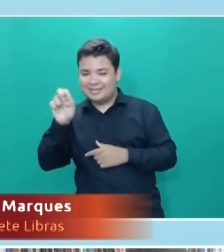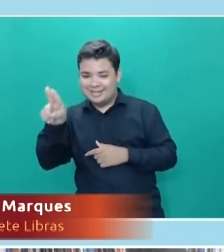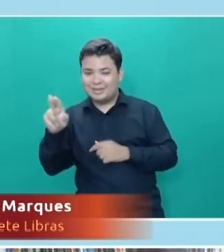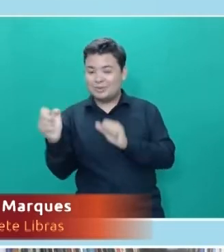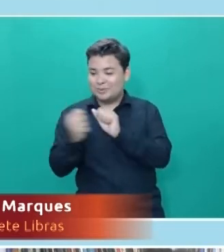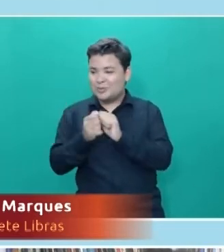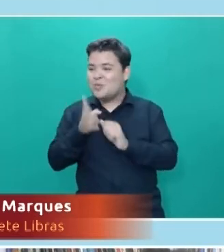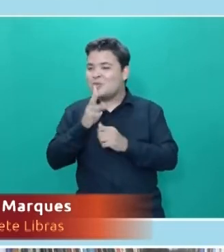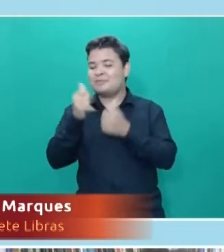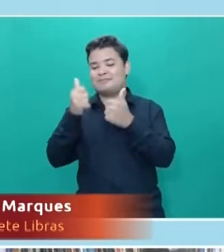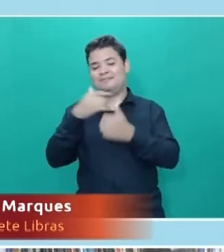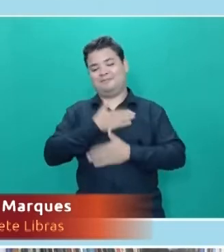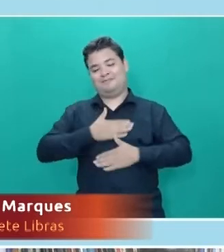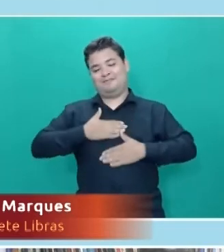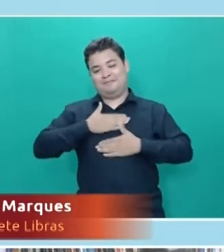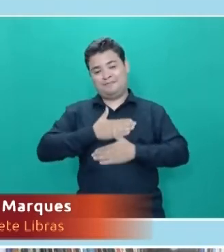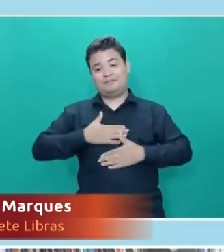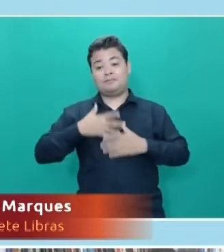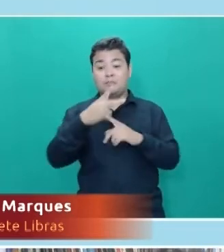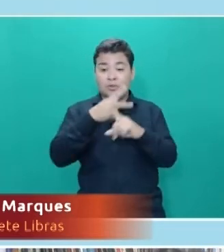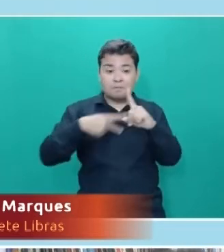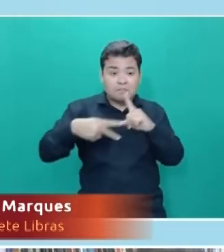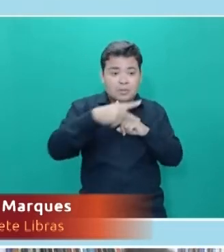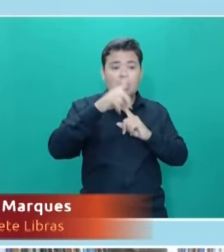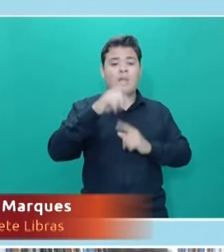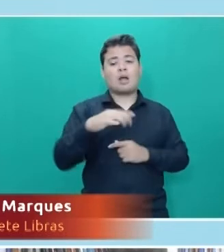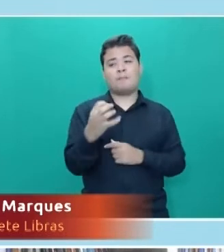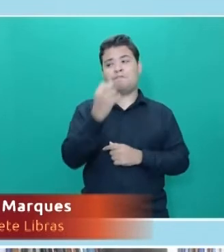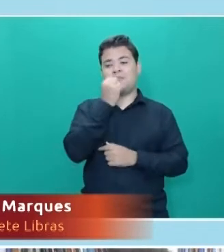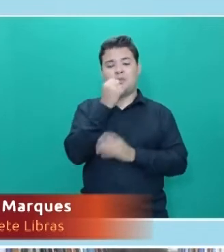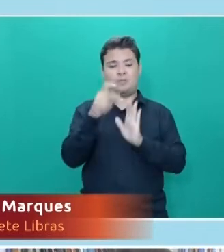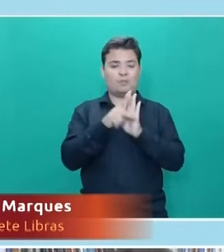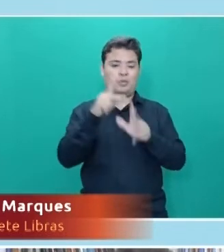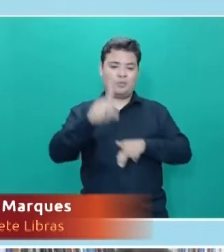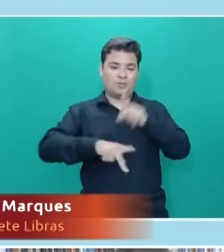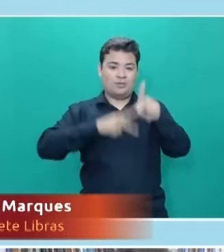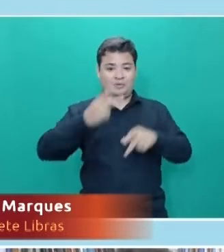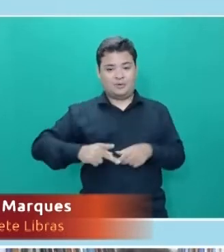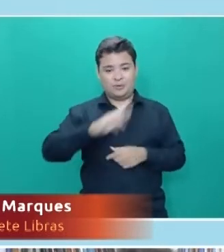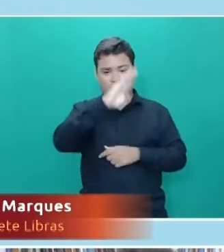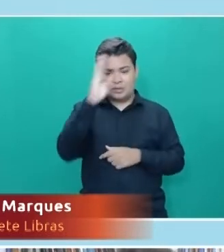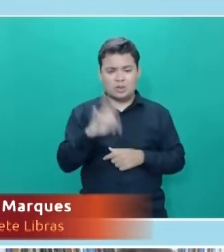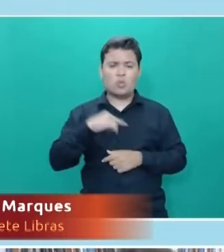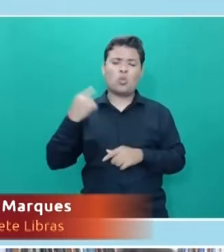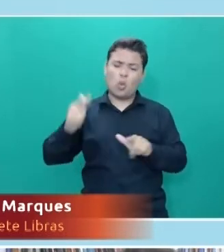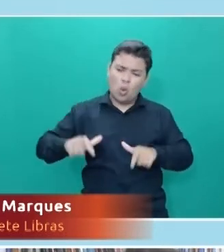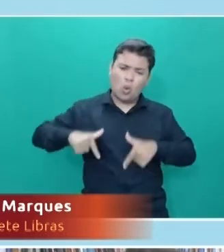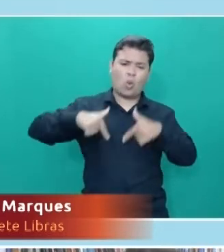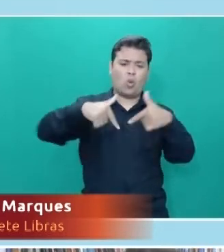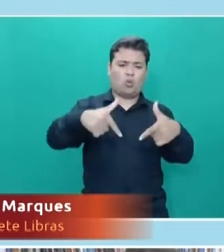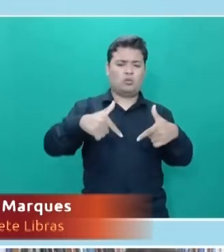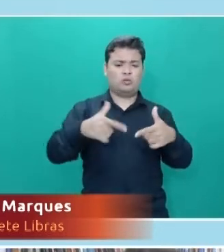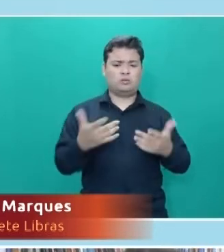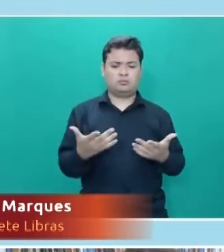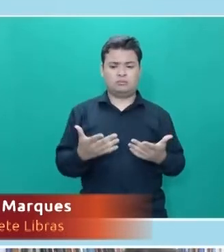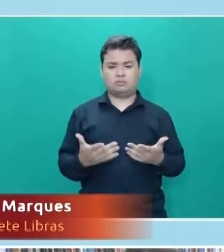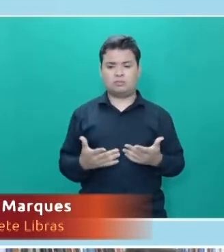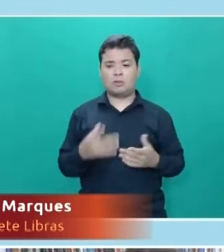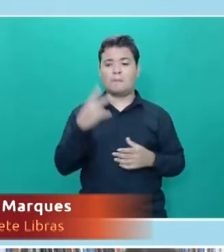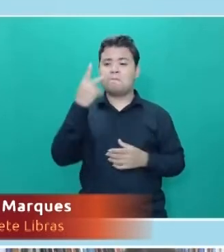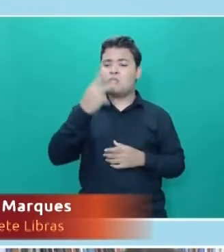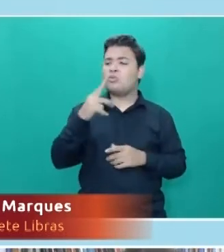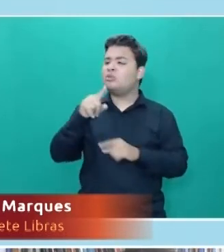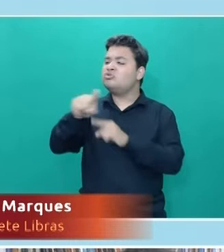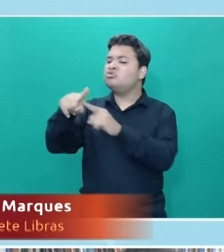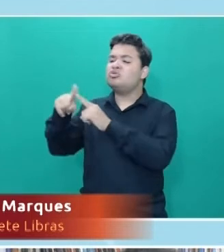conhecer. E é isso, a Previdência Social é um patrimônio do povo brasileiro. Vamos lutar, independente de qual seja a composição política, para que ela